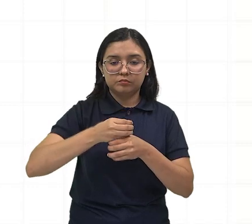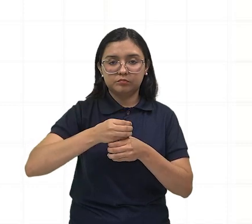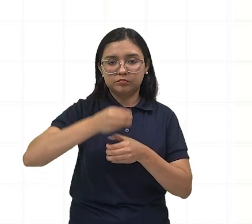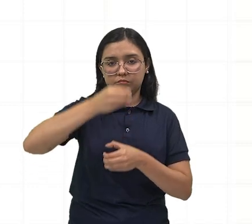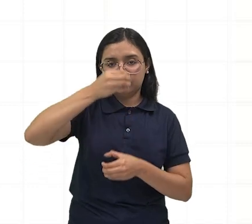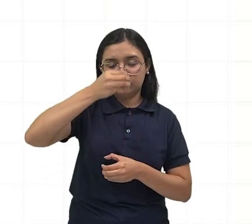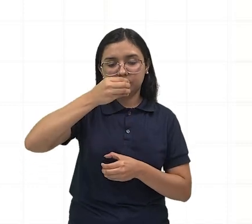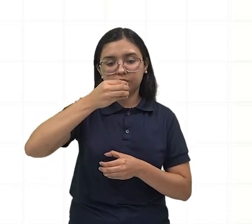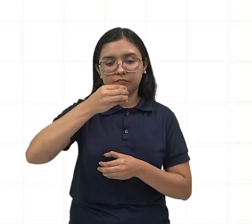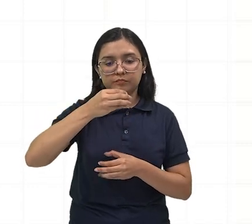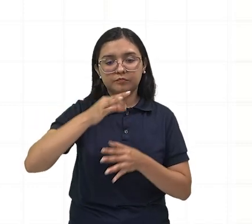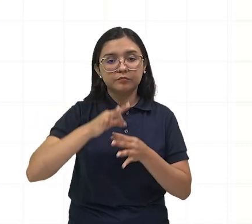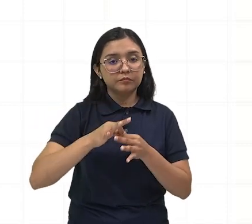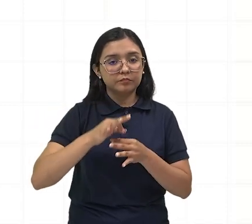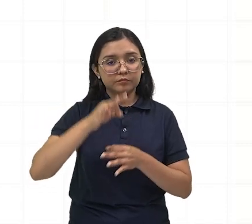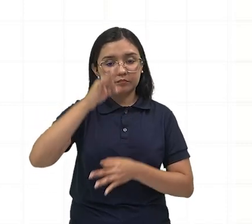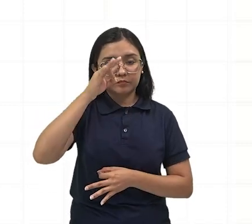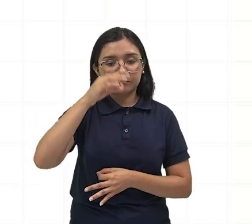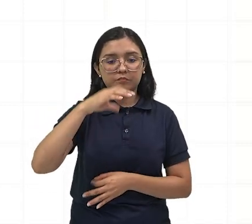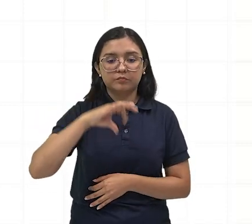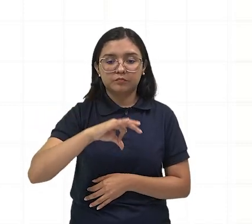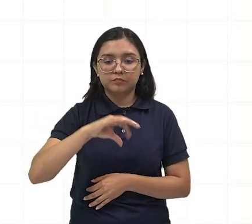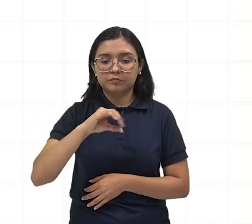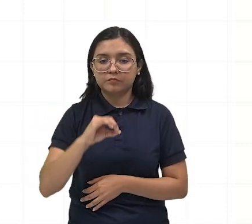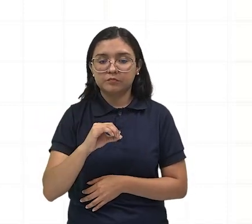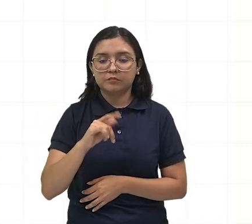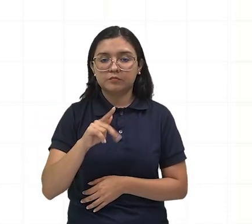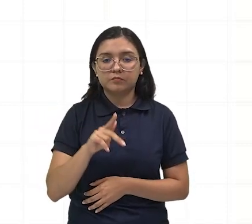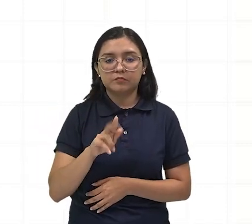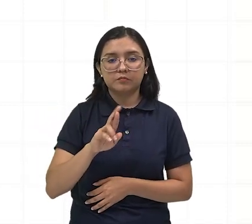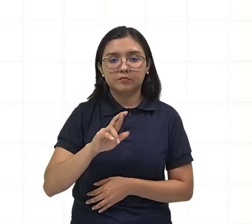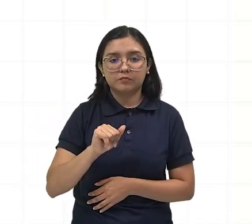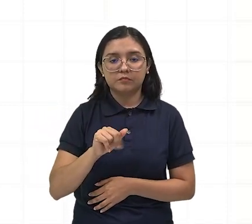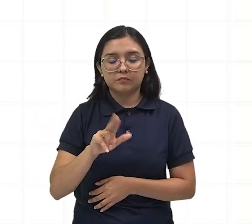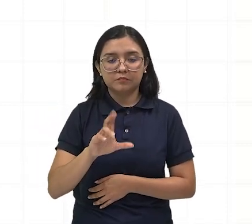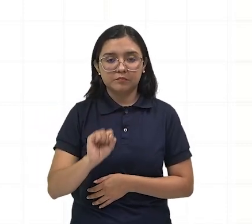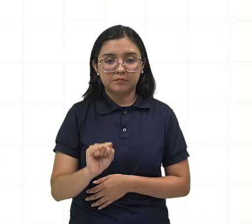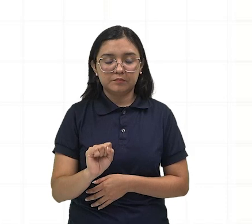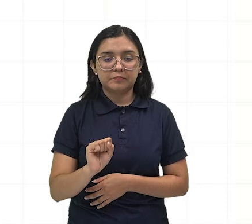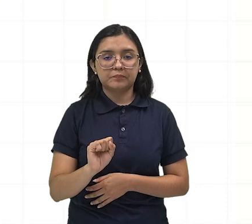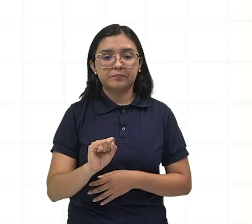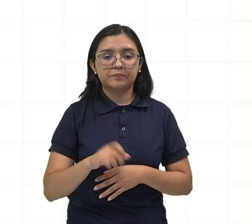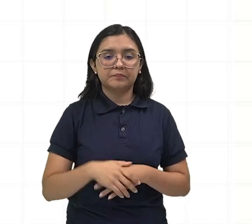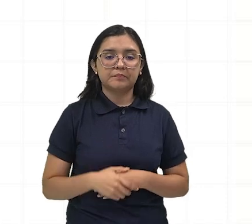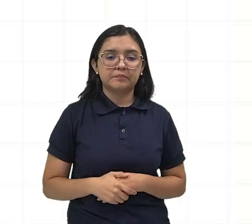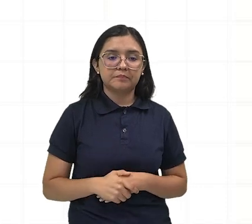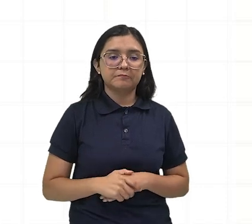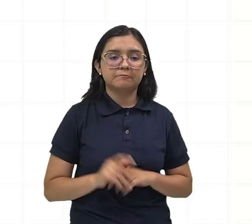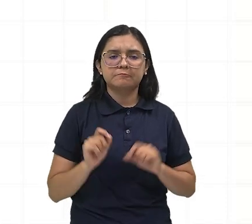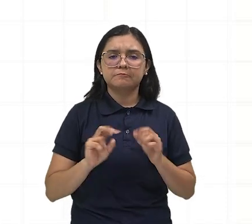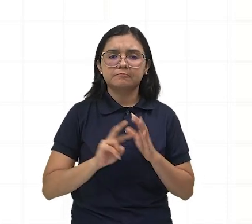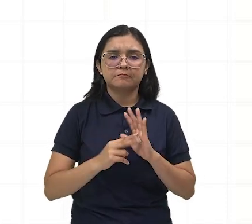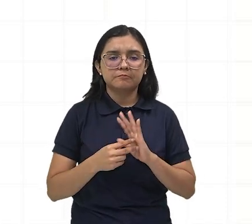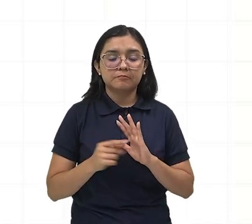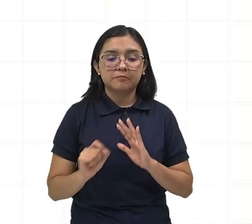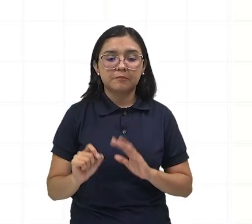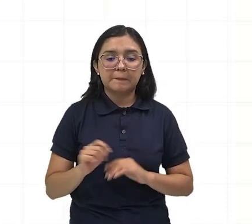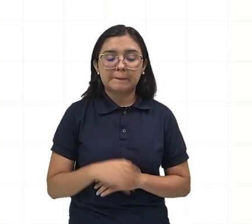Um ângulo aí de 90 graus com a base. O que nós podemos dizer também? Olha só.